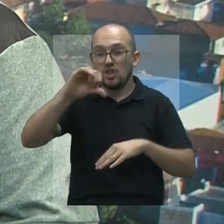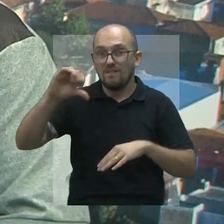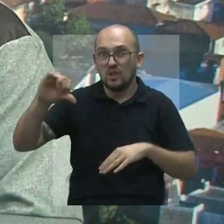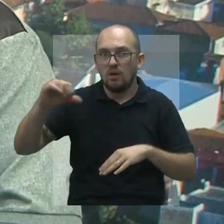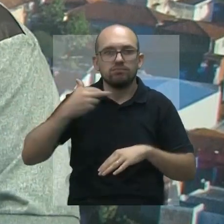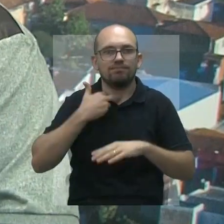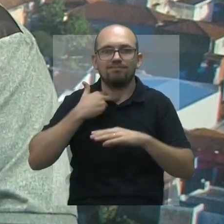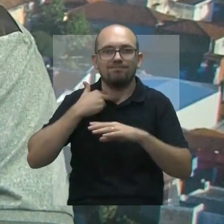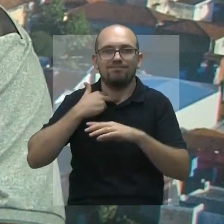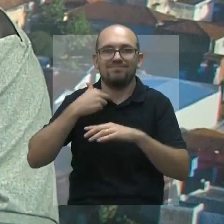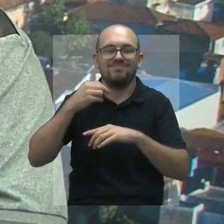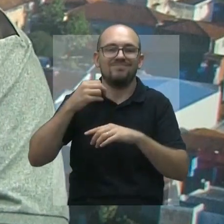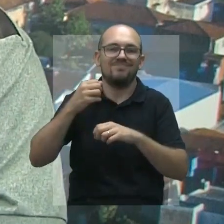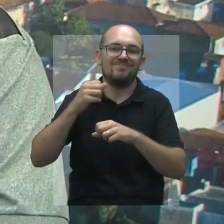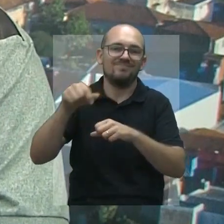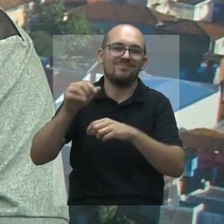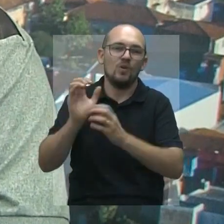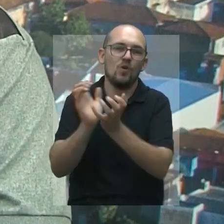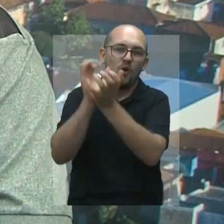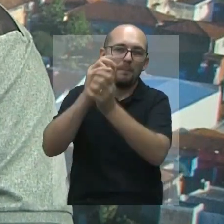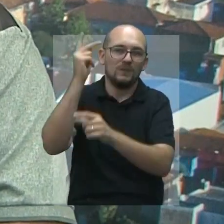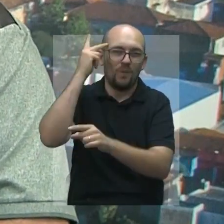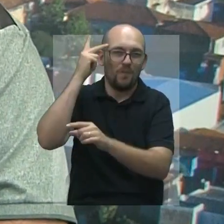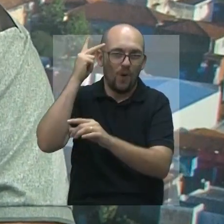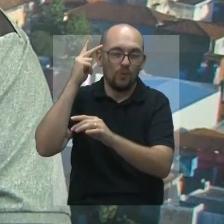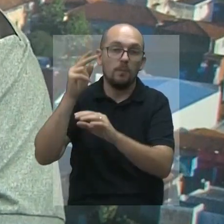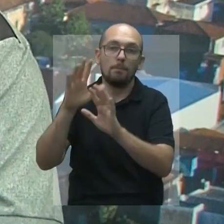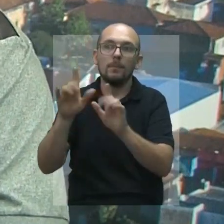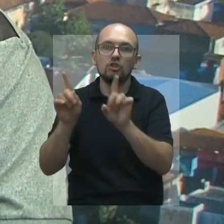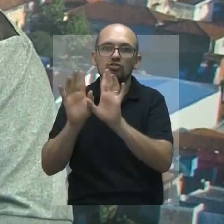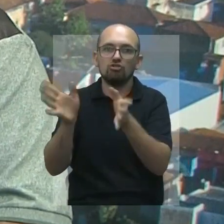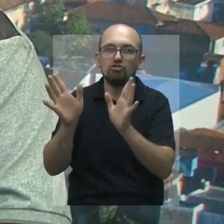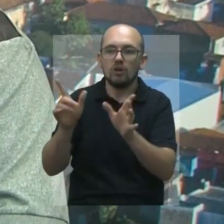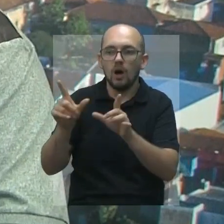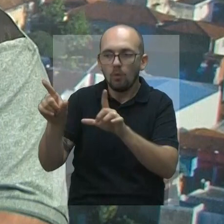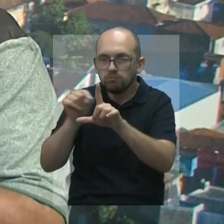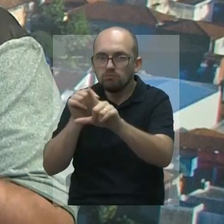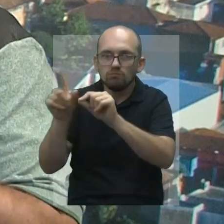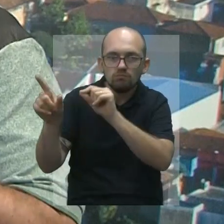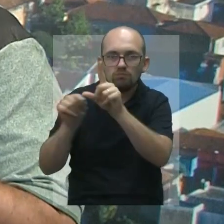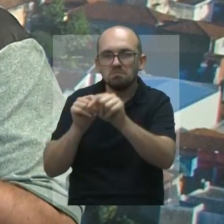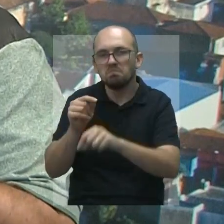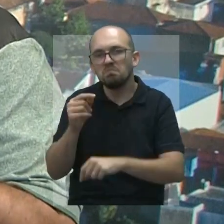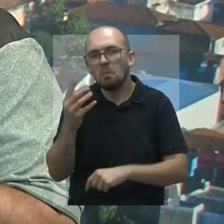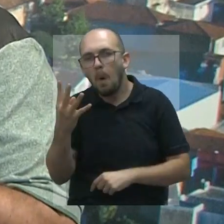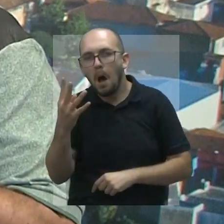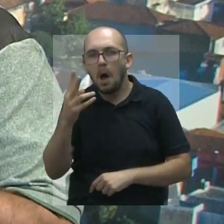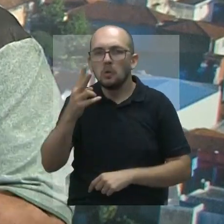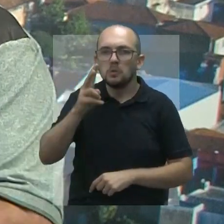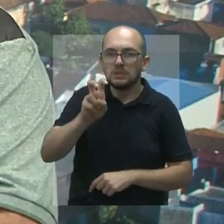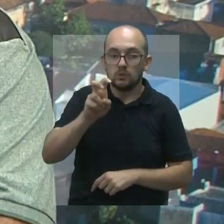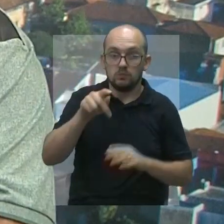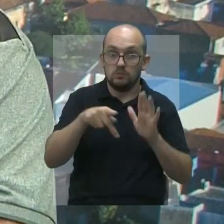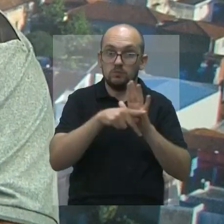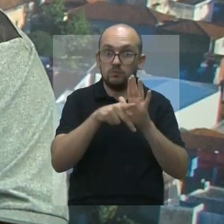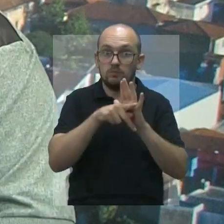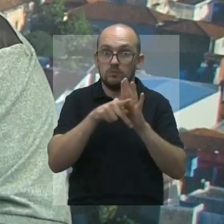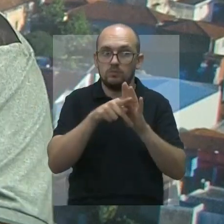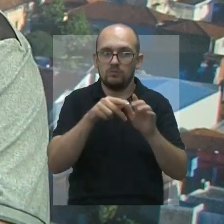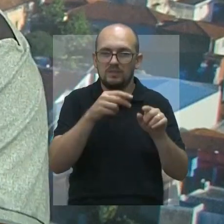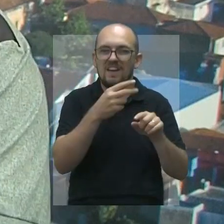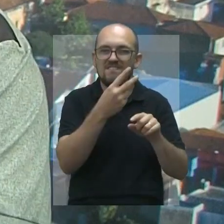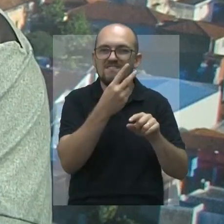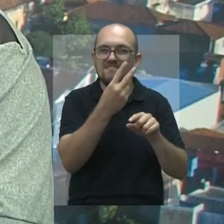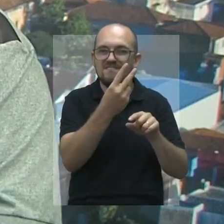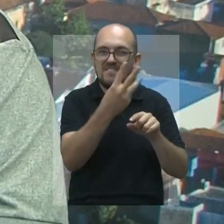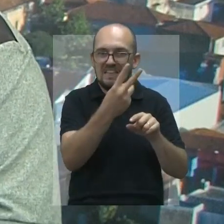Copa São Paulo. Então, uma base está formada, até mesmo porque nós temos 4 ou 5 jogadores deste elenco de 2019, do Sub-23, que